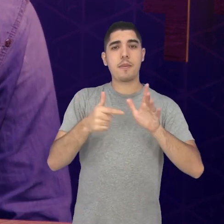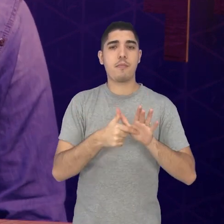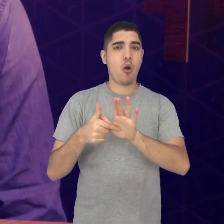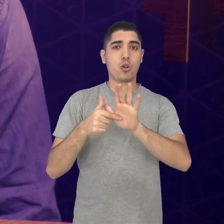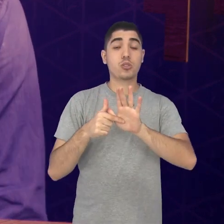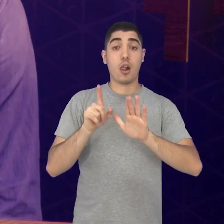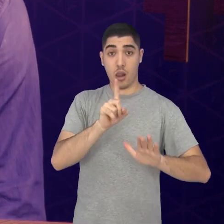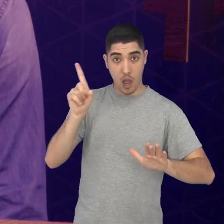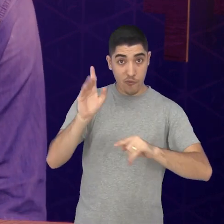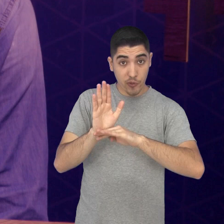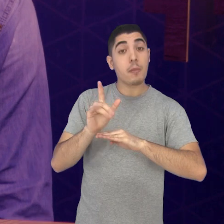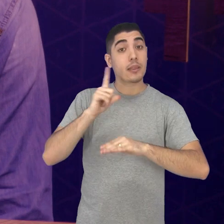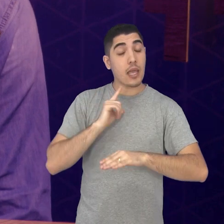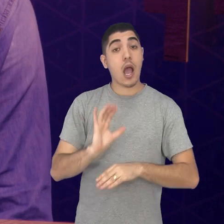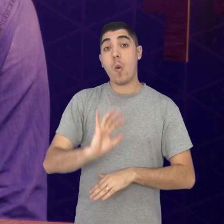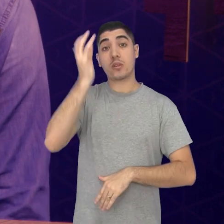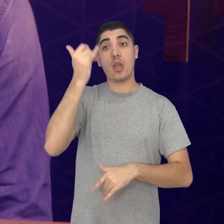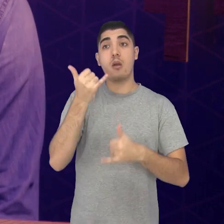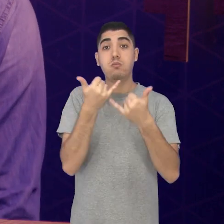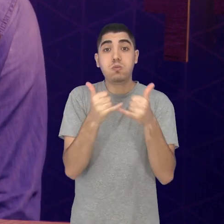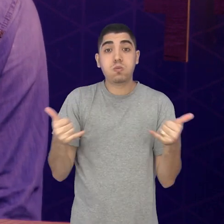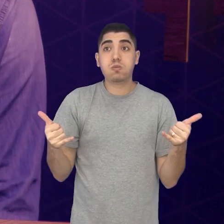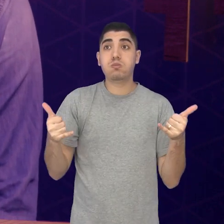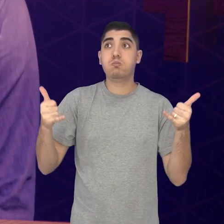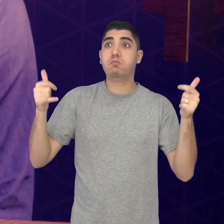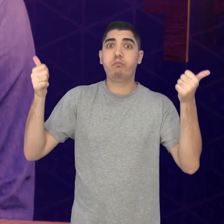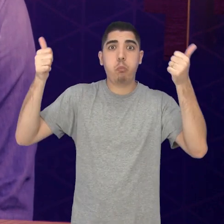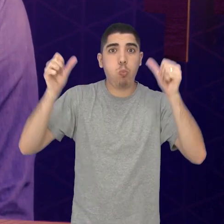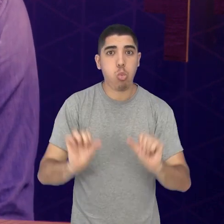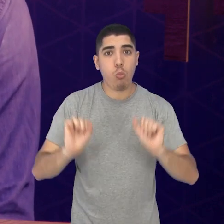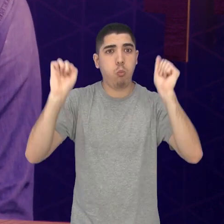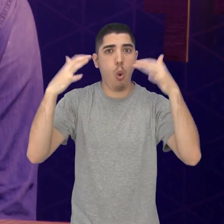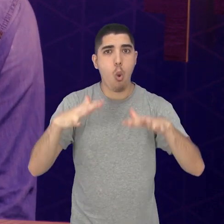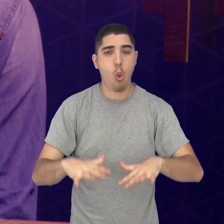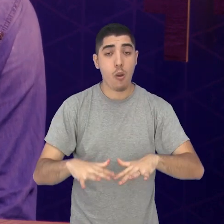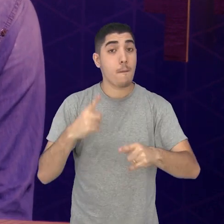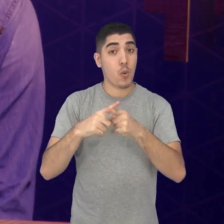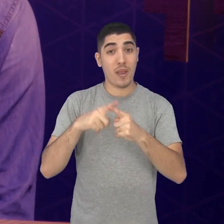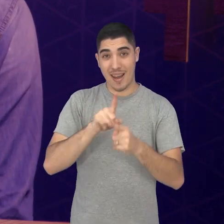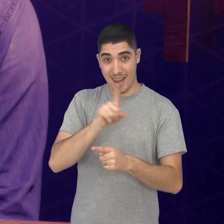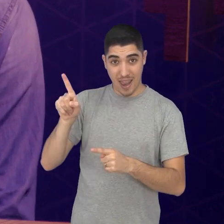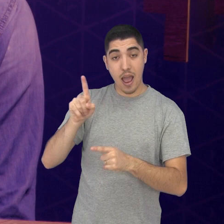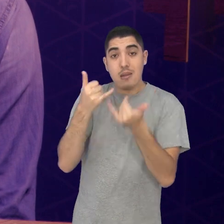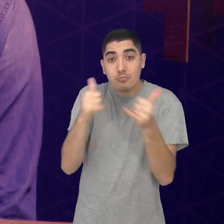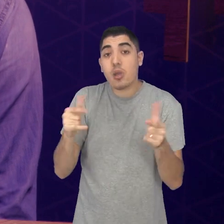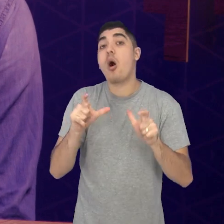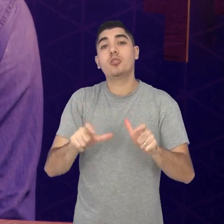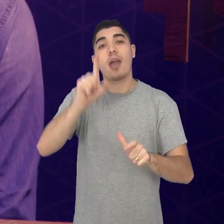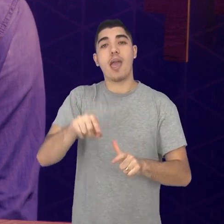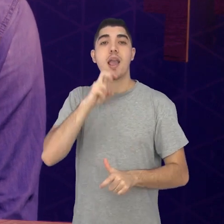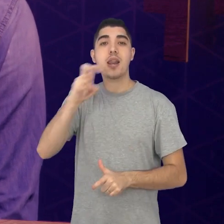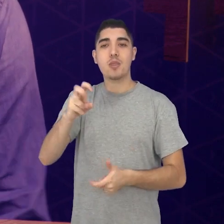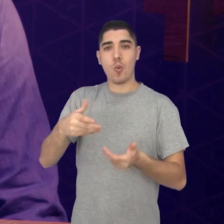fundo de Monstros S.A. uma crise energética. Porque lá em Monstros S.A., a principal fonte de energia deles lá é o